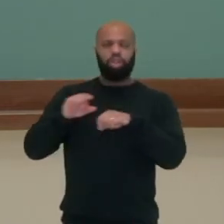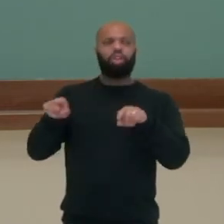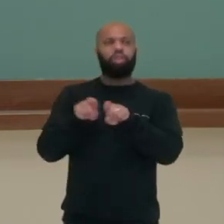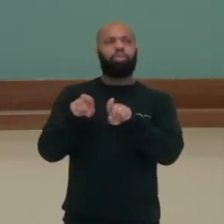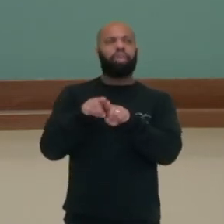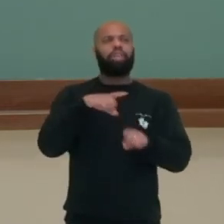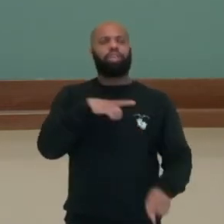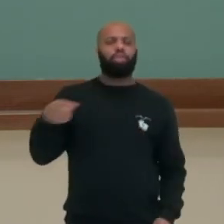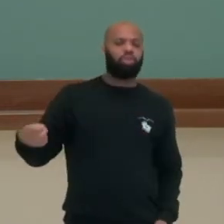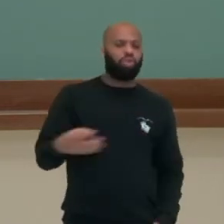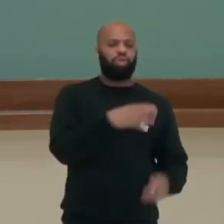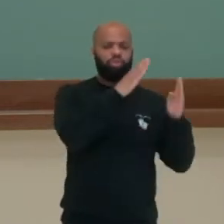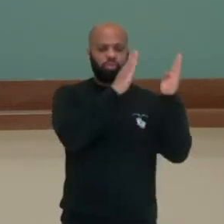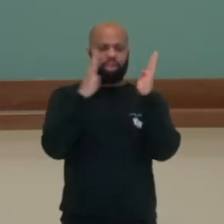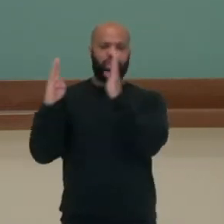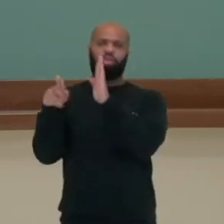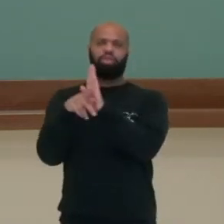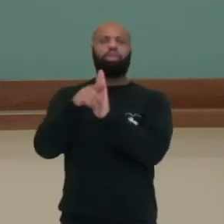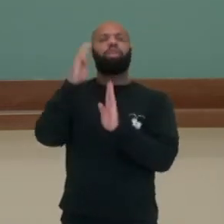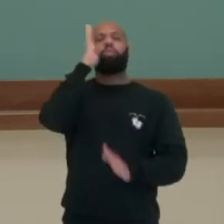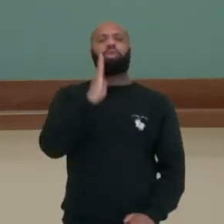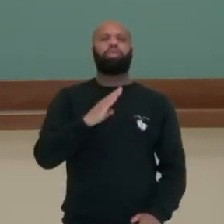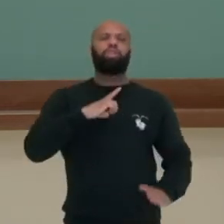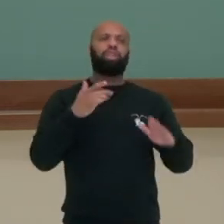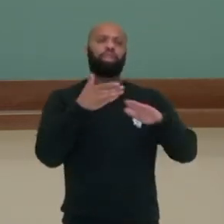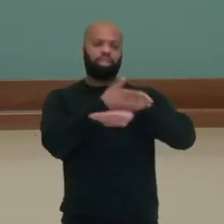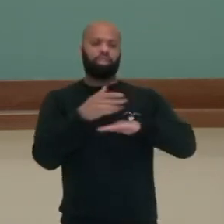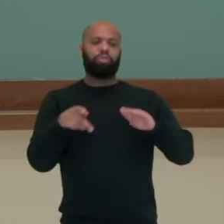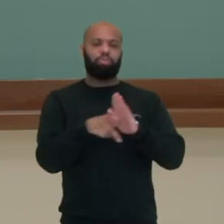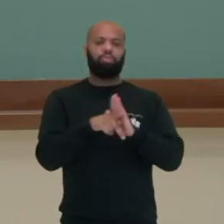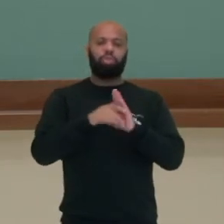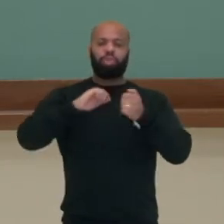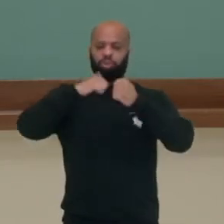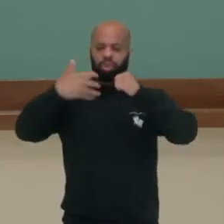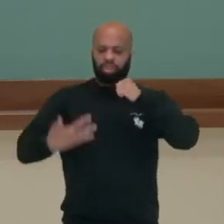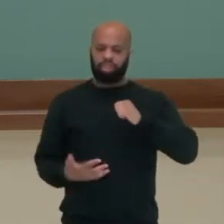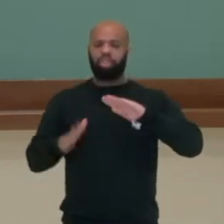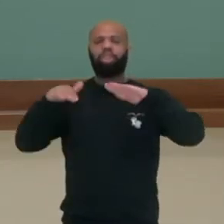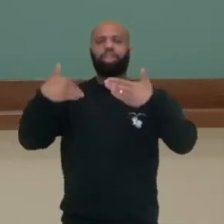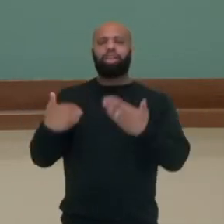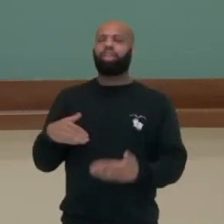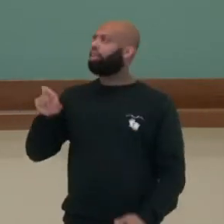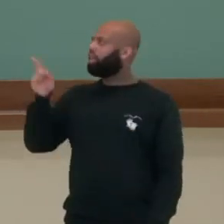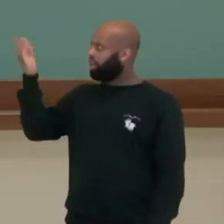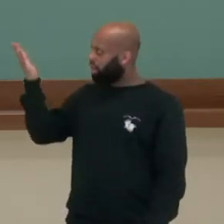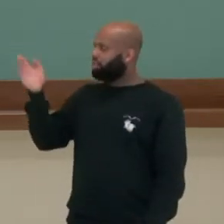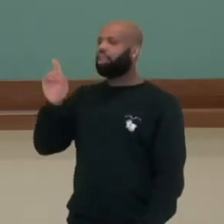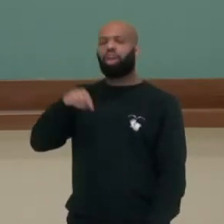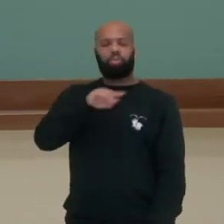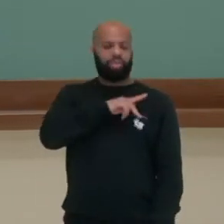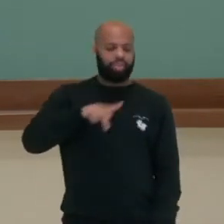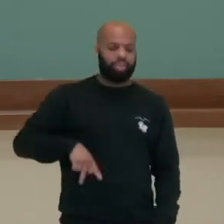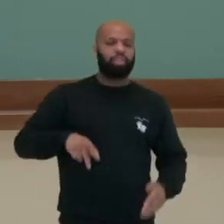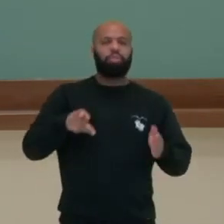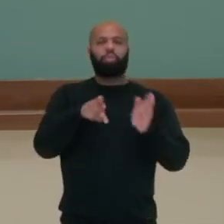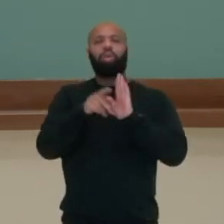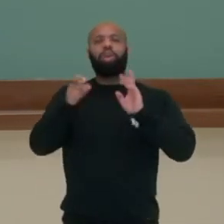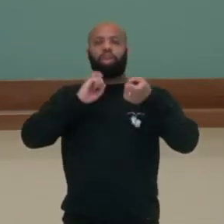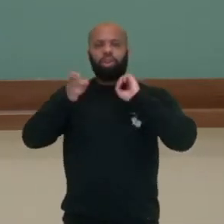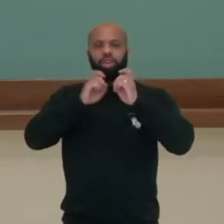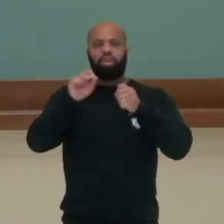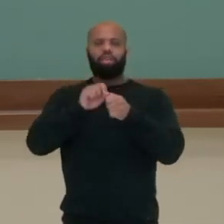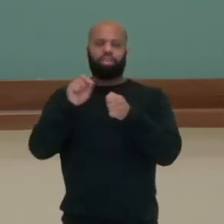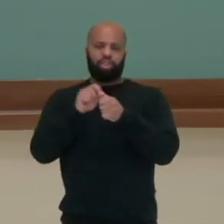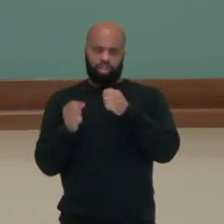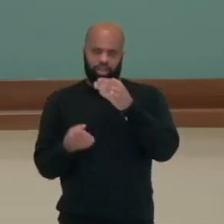dessa nova era em que o Brasil estava entrando de democracia. Então, Ulisses Guimarães, o presidente dessa Assembleia Nacional